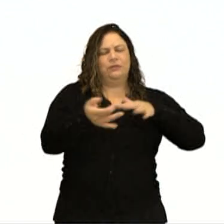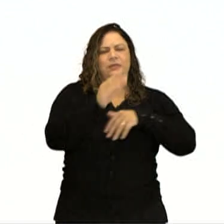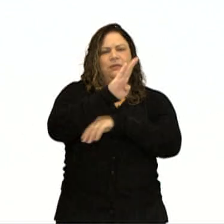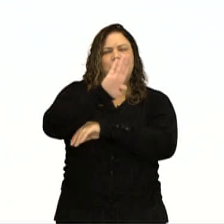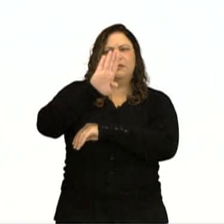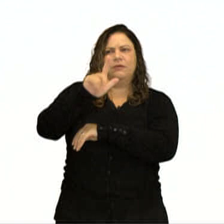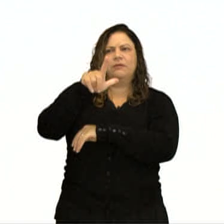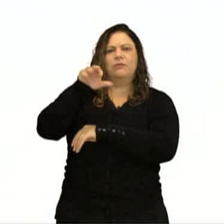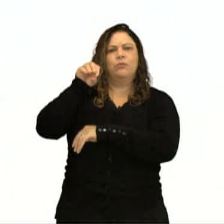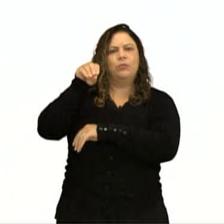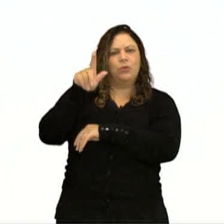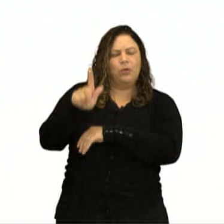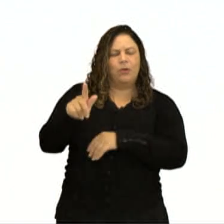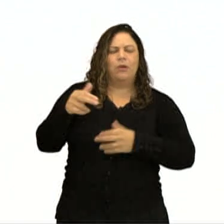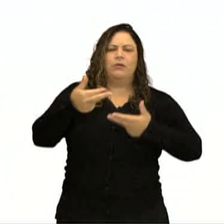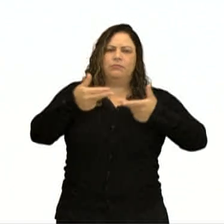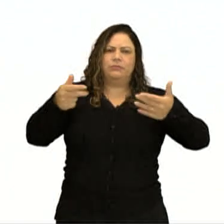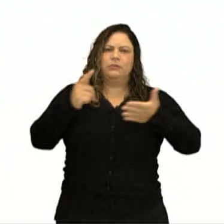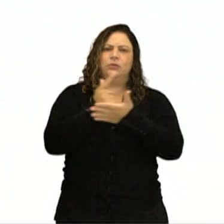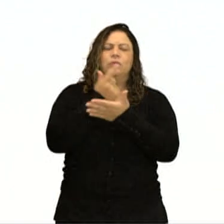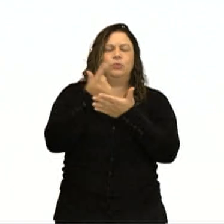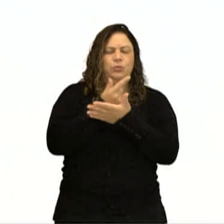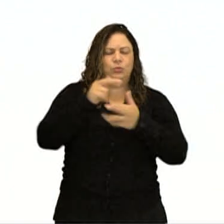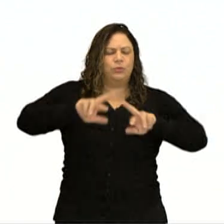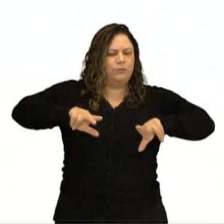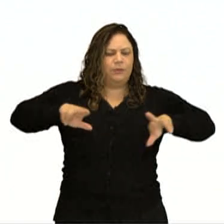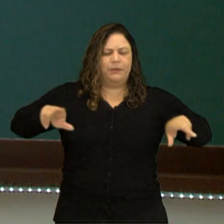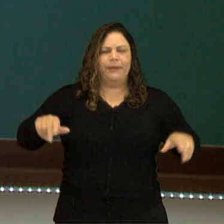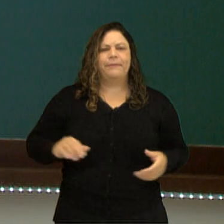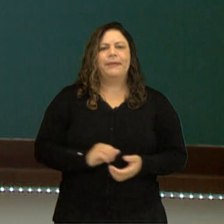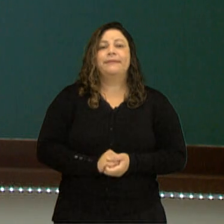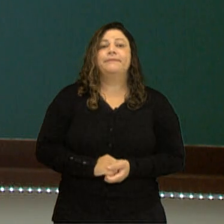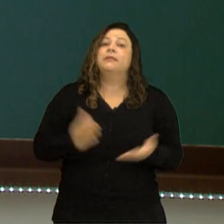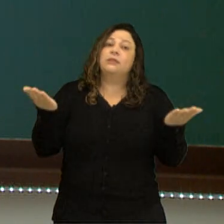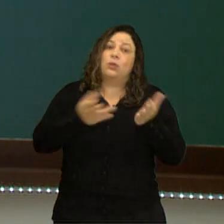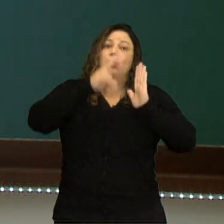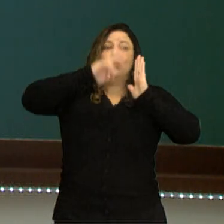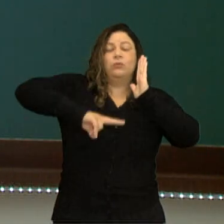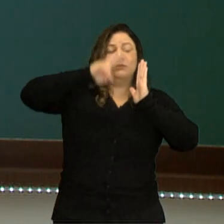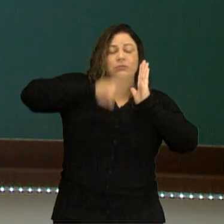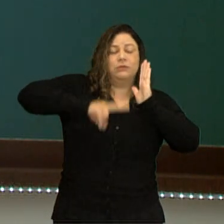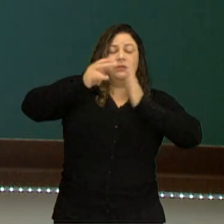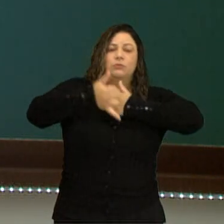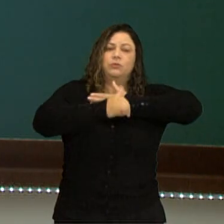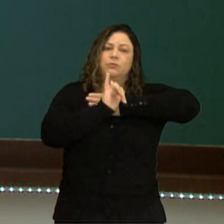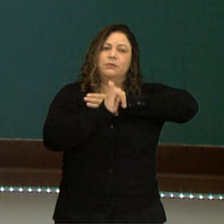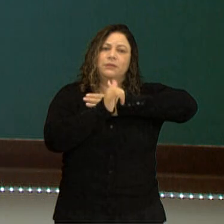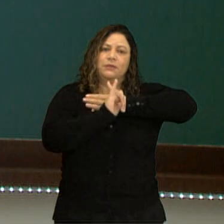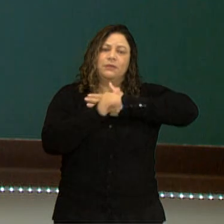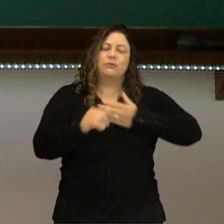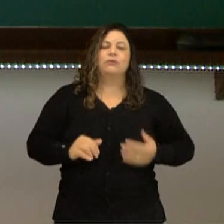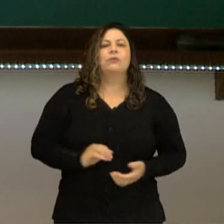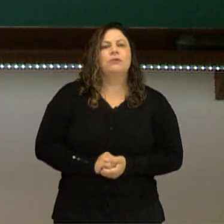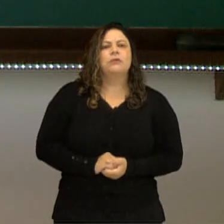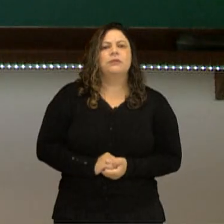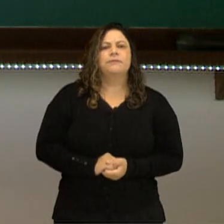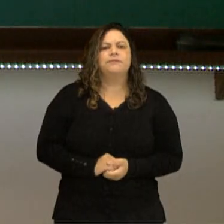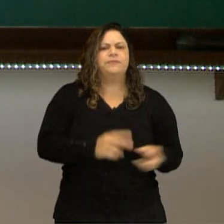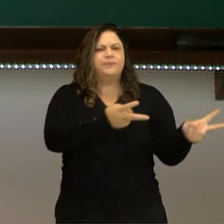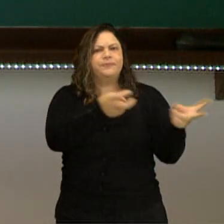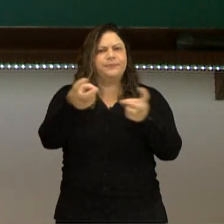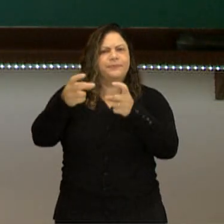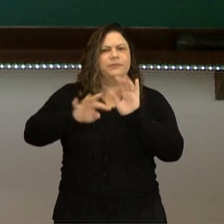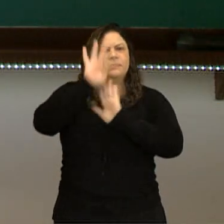ou eletrônicos. Então, acabamos de ler uma crônica. Então, vocês perceberam que a crônica é um texto